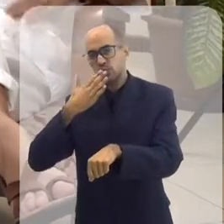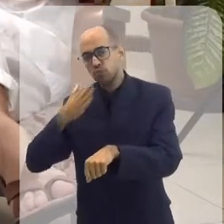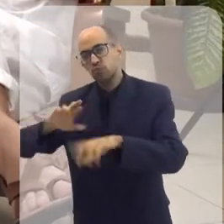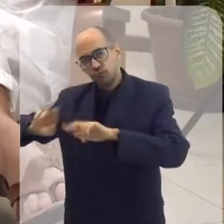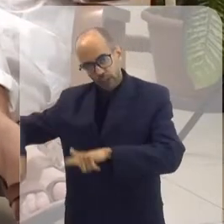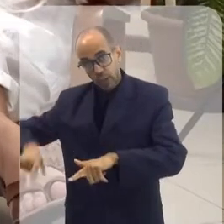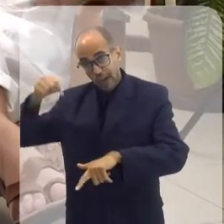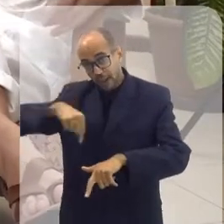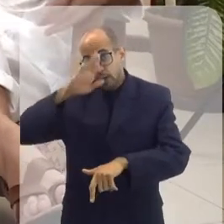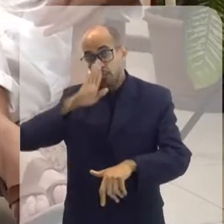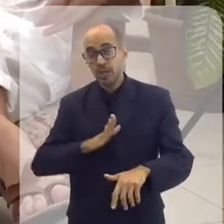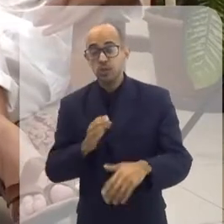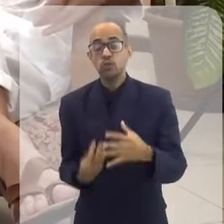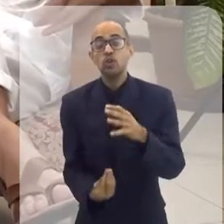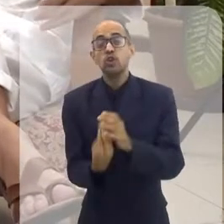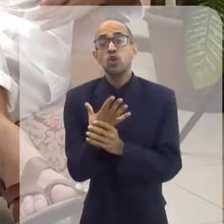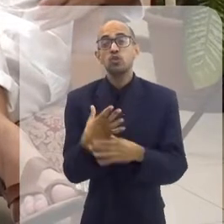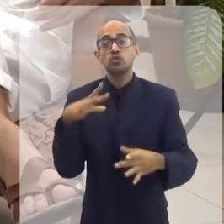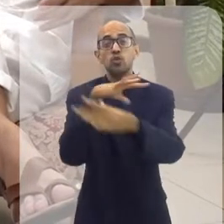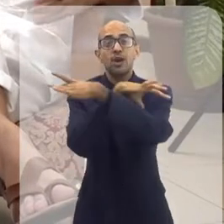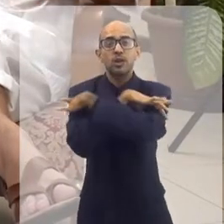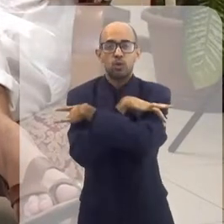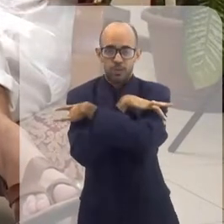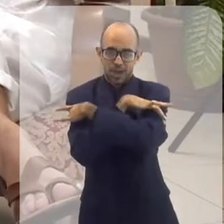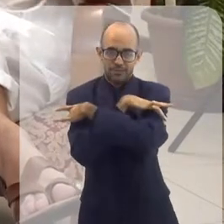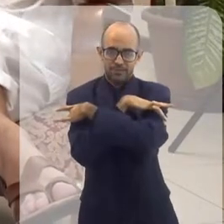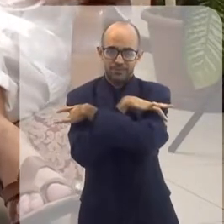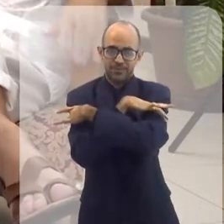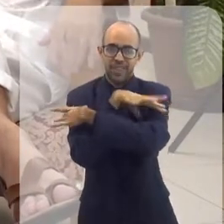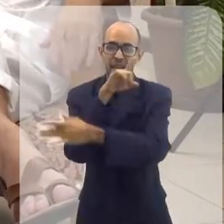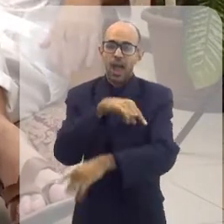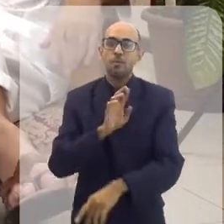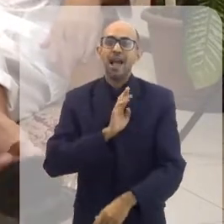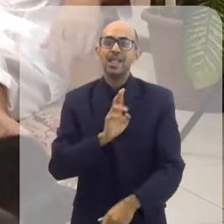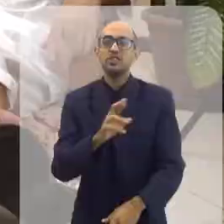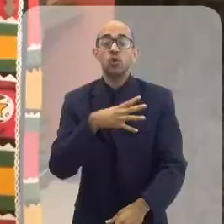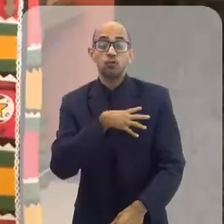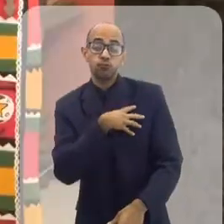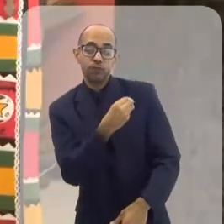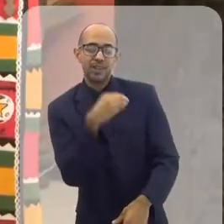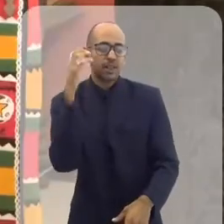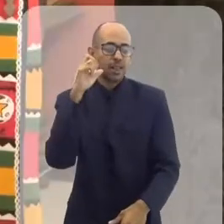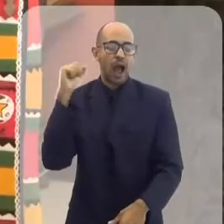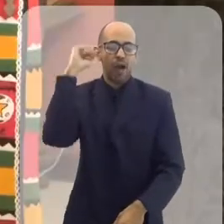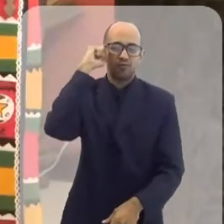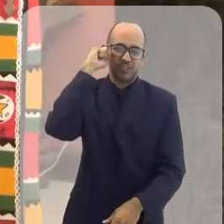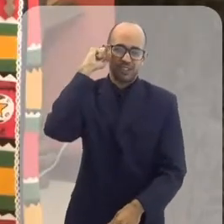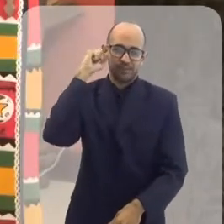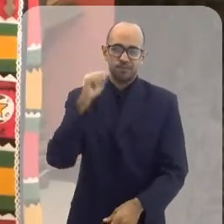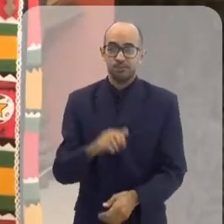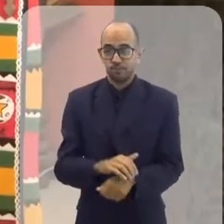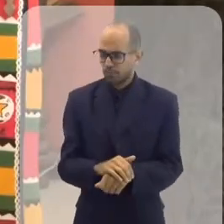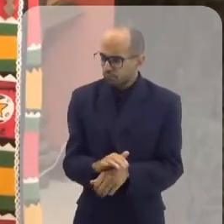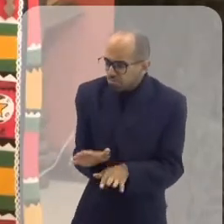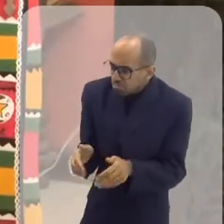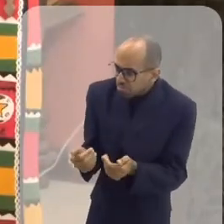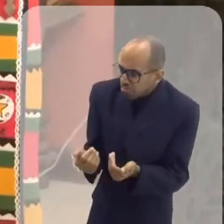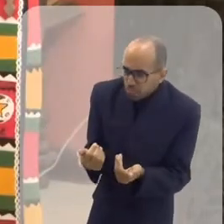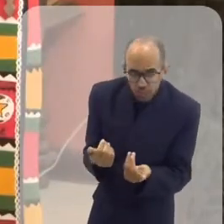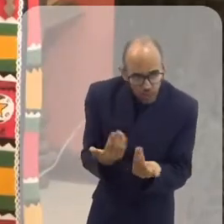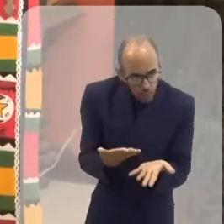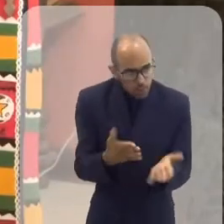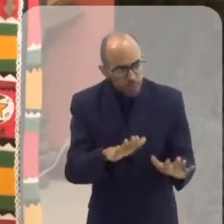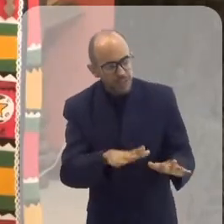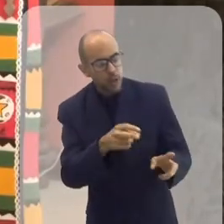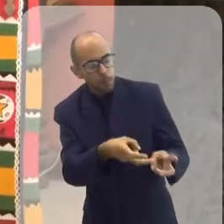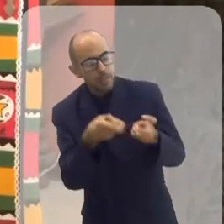então nós já somos uma religião que é filha do Brasil e da África é porque eu vejo que tem algumas pessoas que têm assim